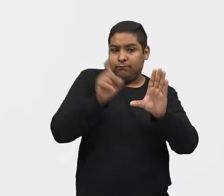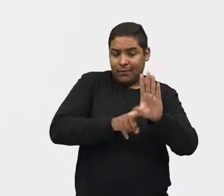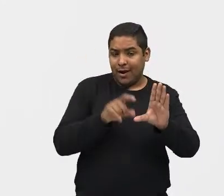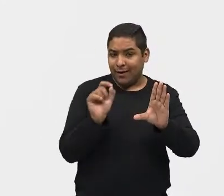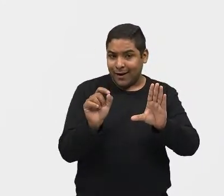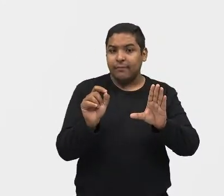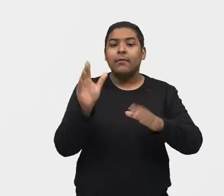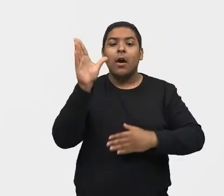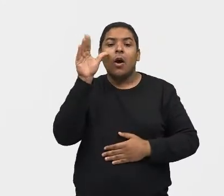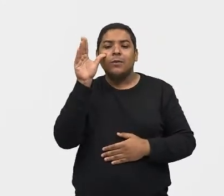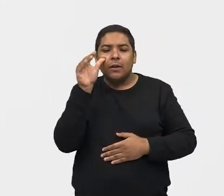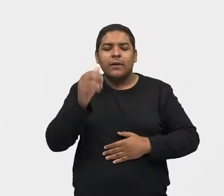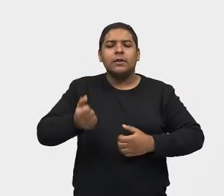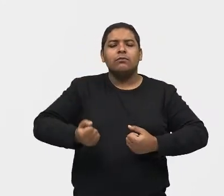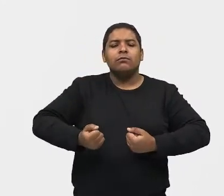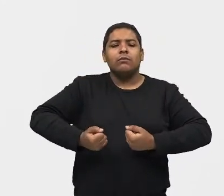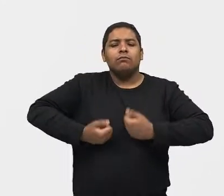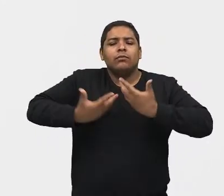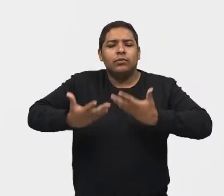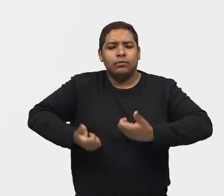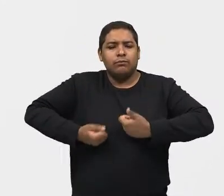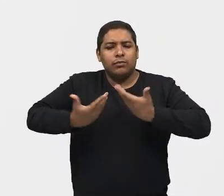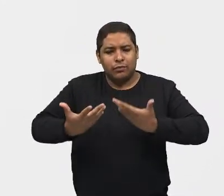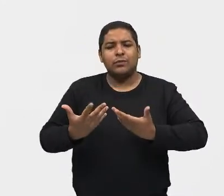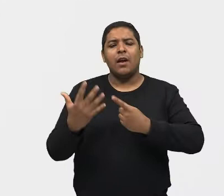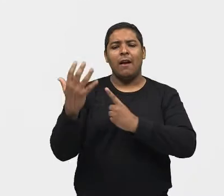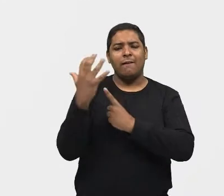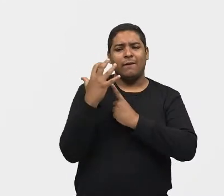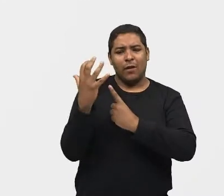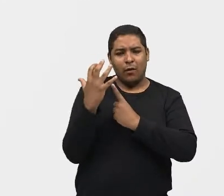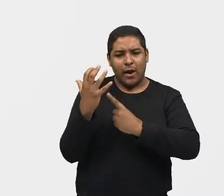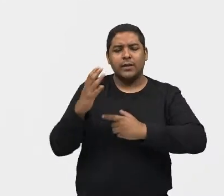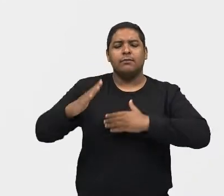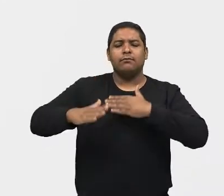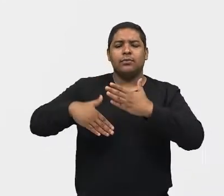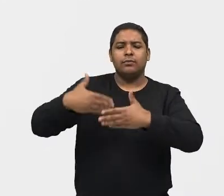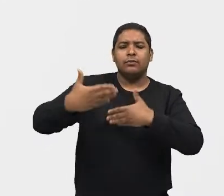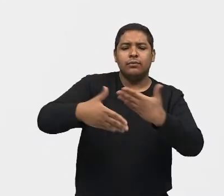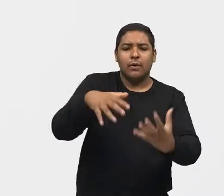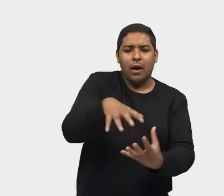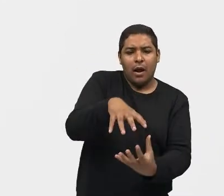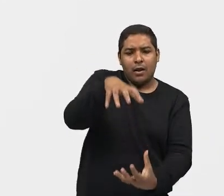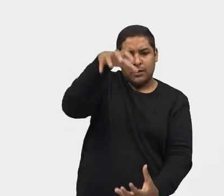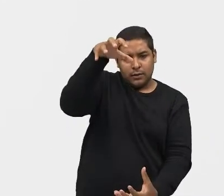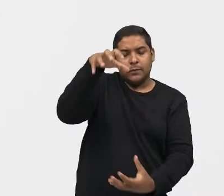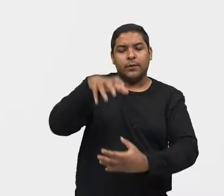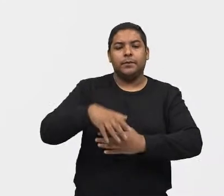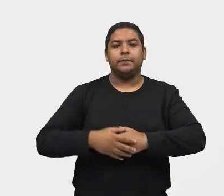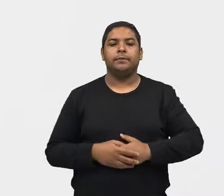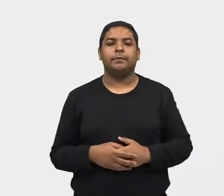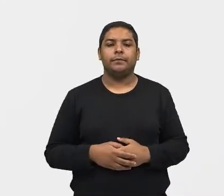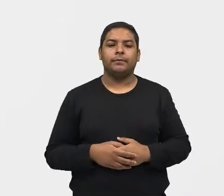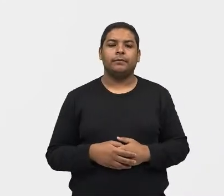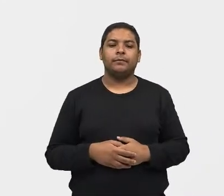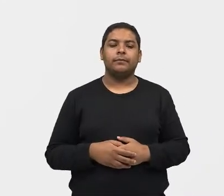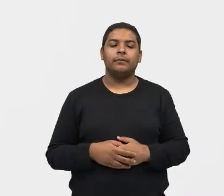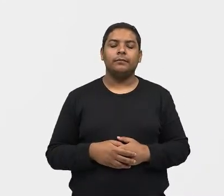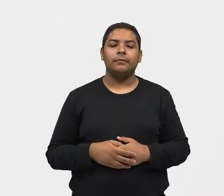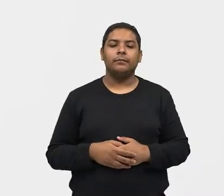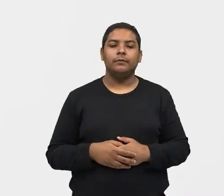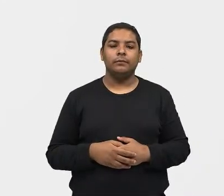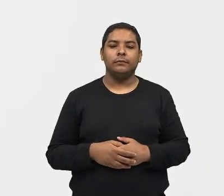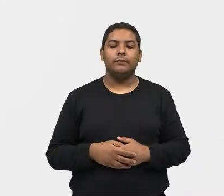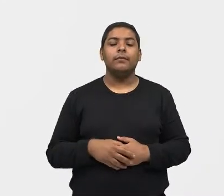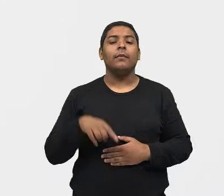estímulos do meio ao qual o indivíduo em crescimento está inserido. Continuando. Baseado